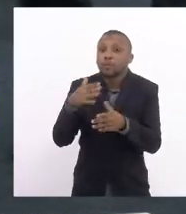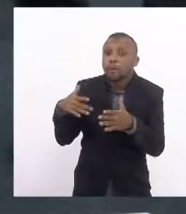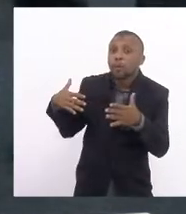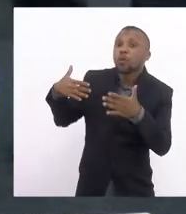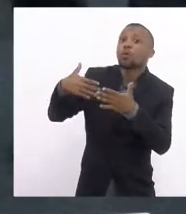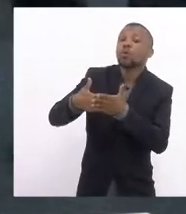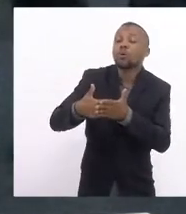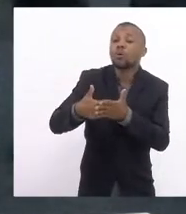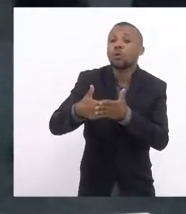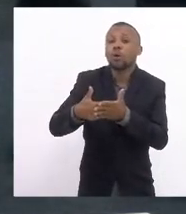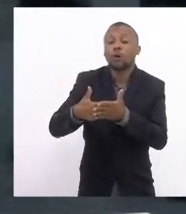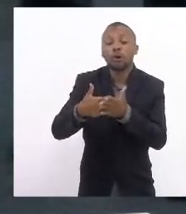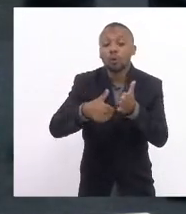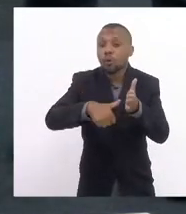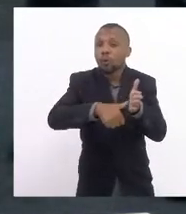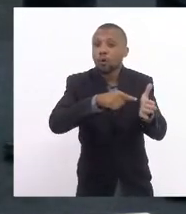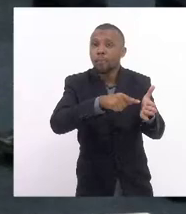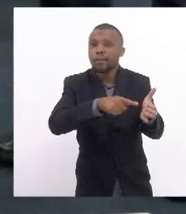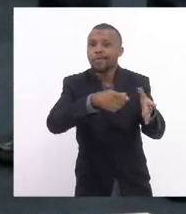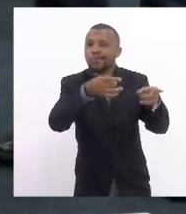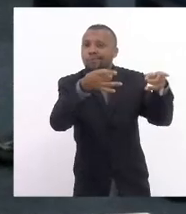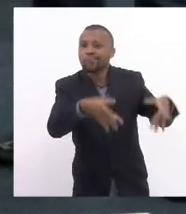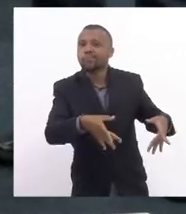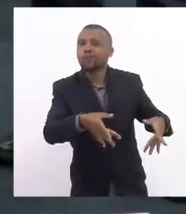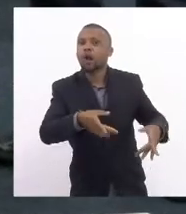continua abandonado,